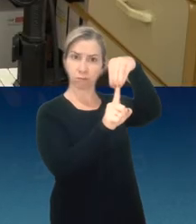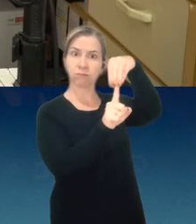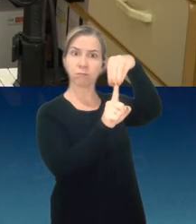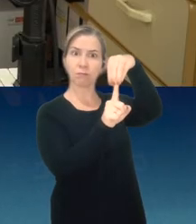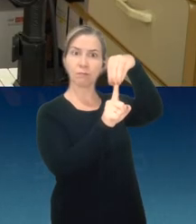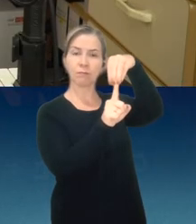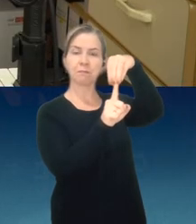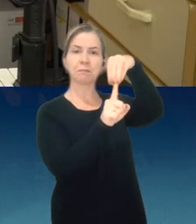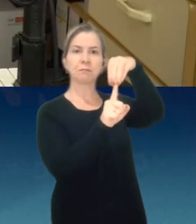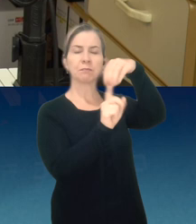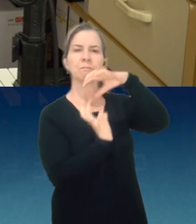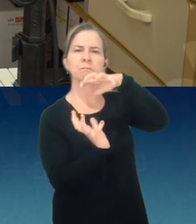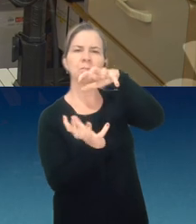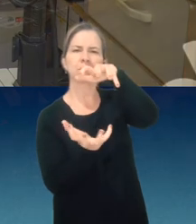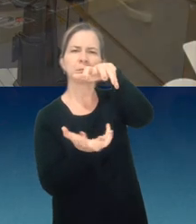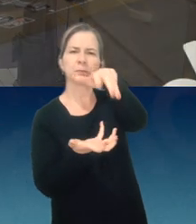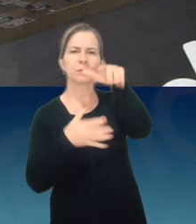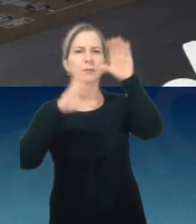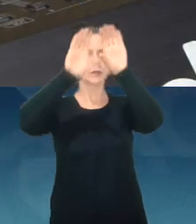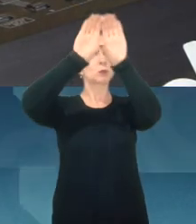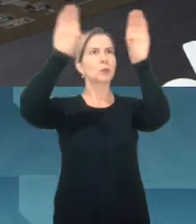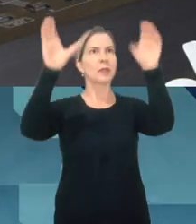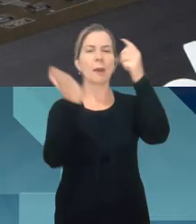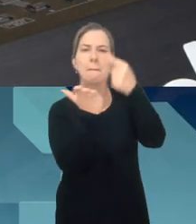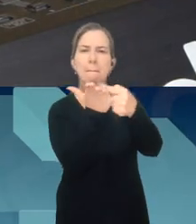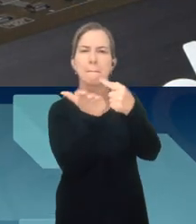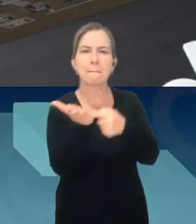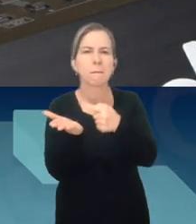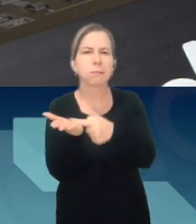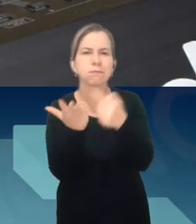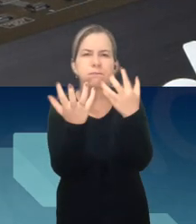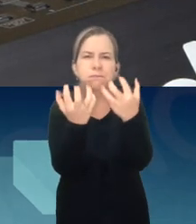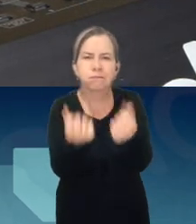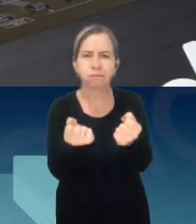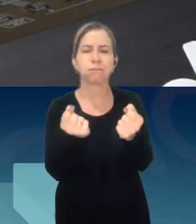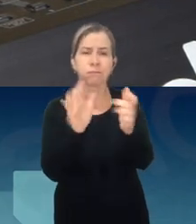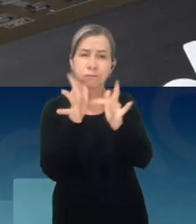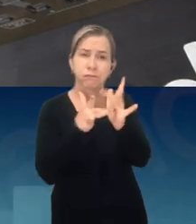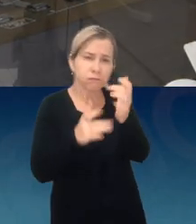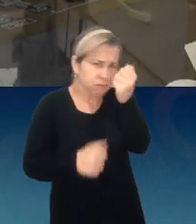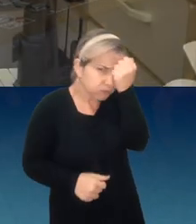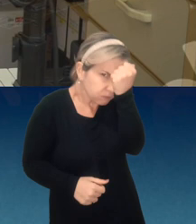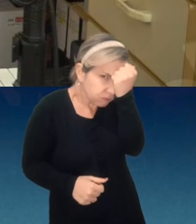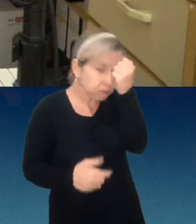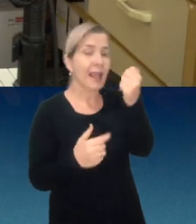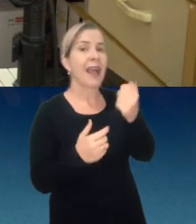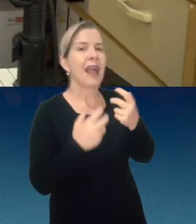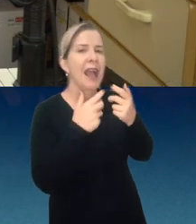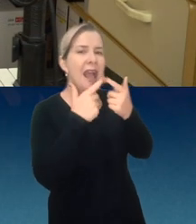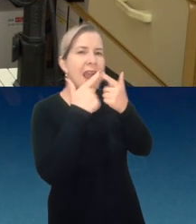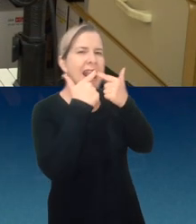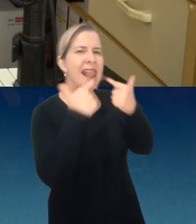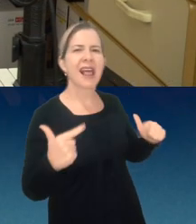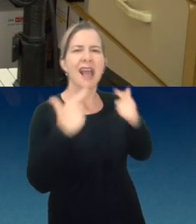está acima de qualquer outro nome, para que ao nome de Jesus se dobre todo o joelho dos que estão nos céus, na terra